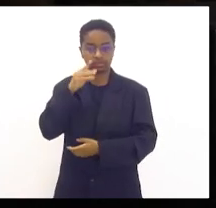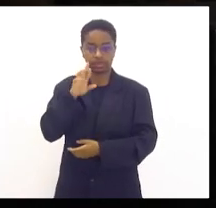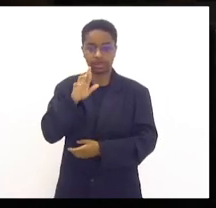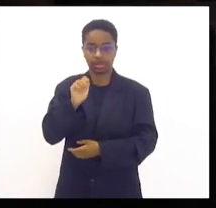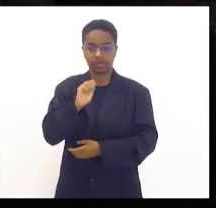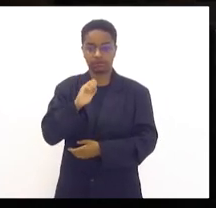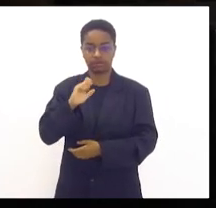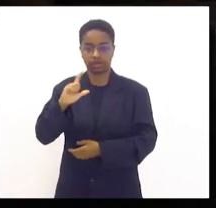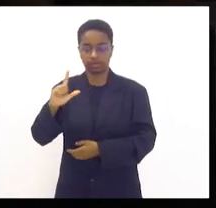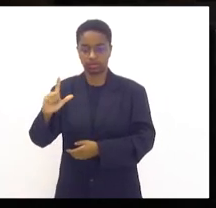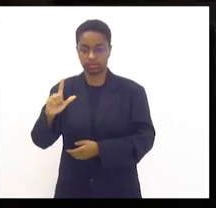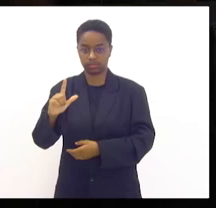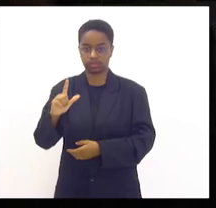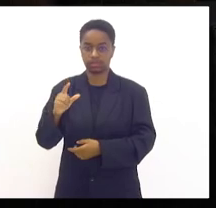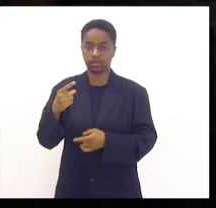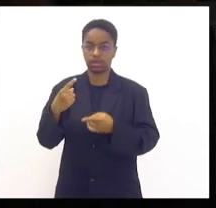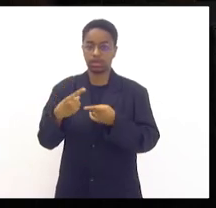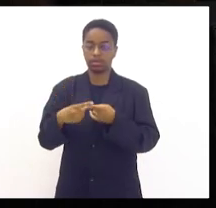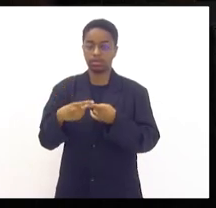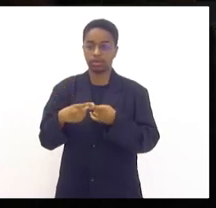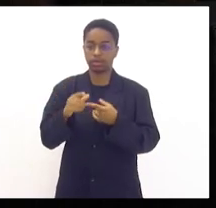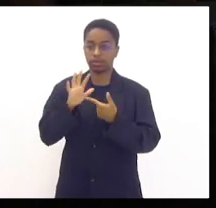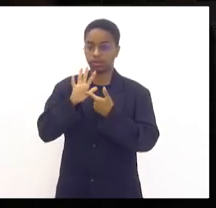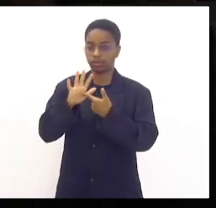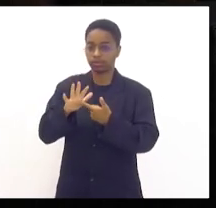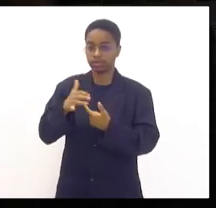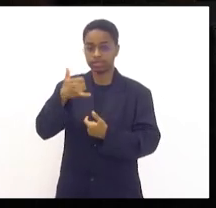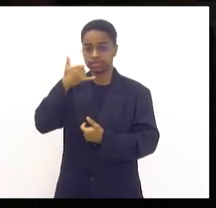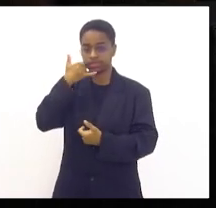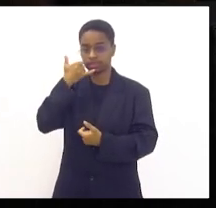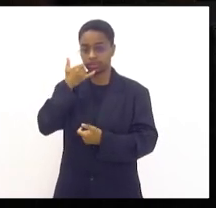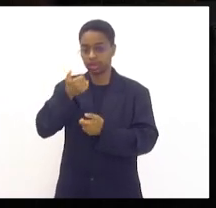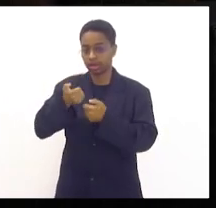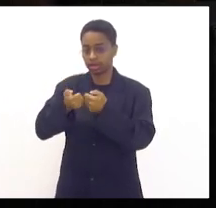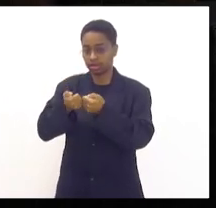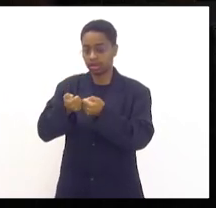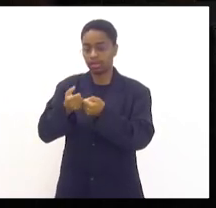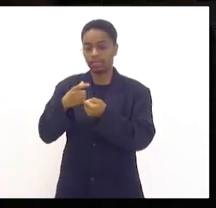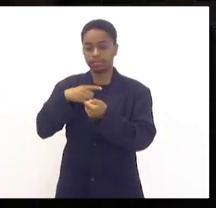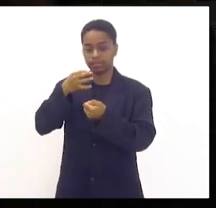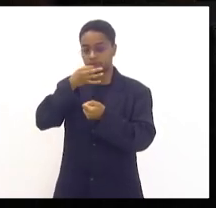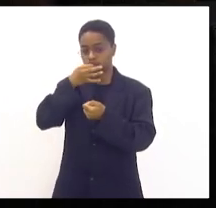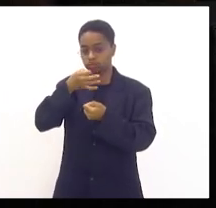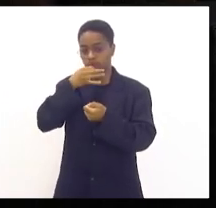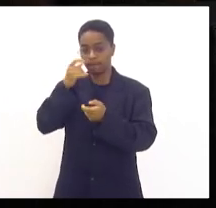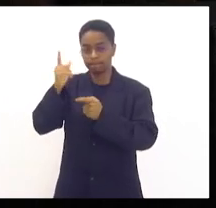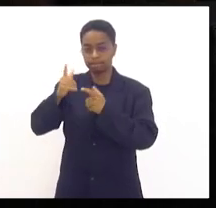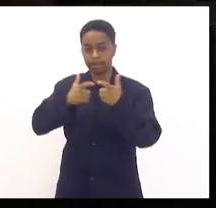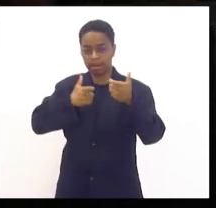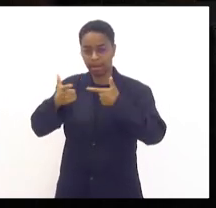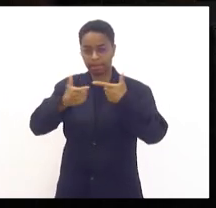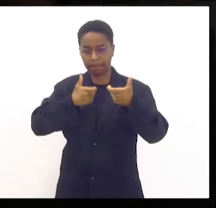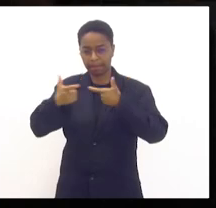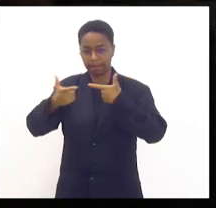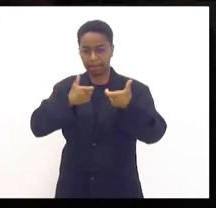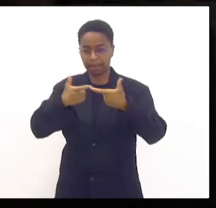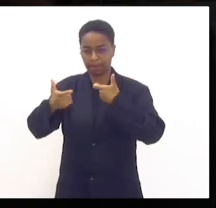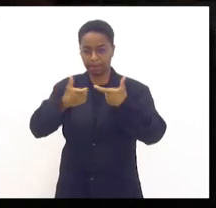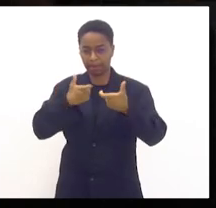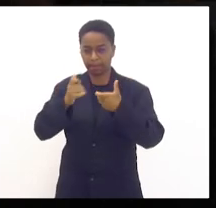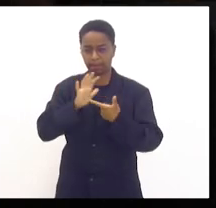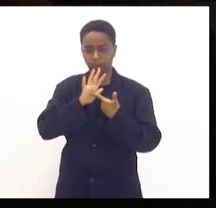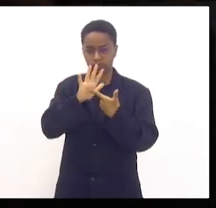Nobre, e botou o celular no sistema de som, com rajadas